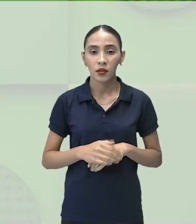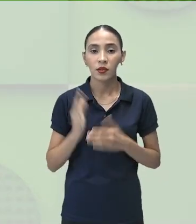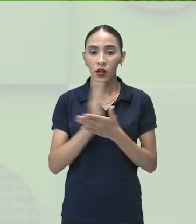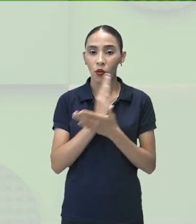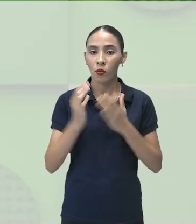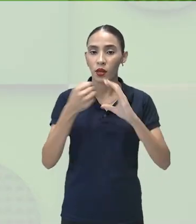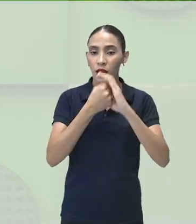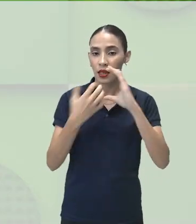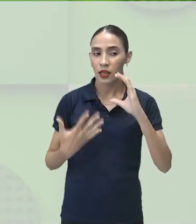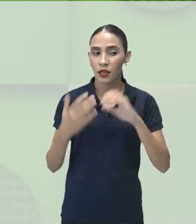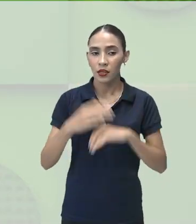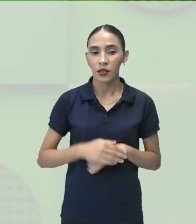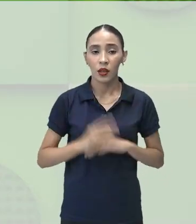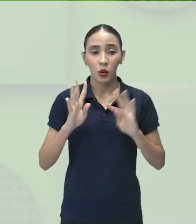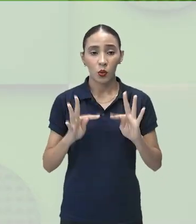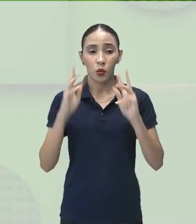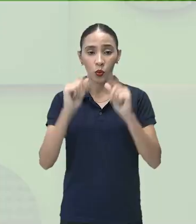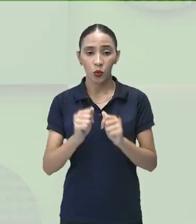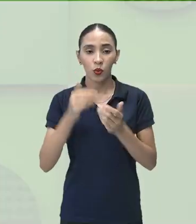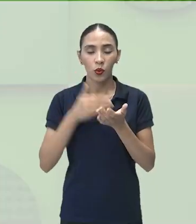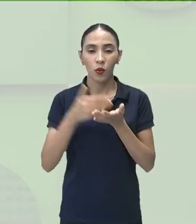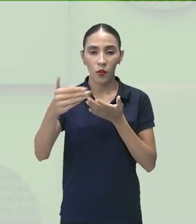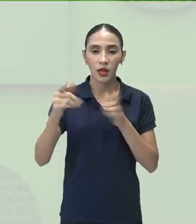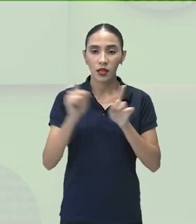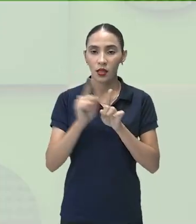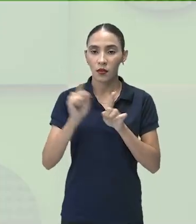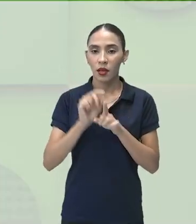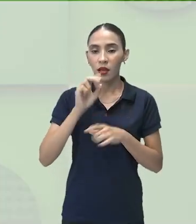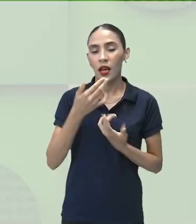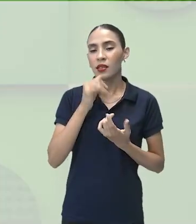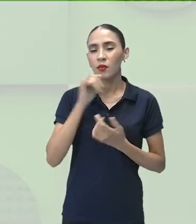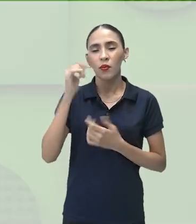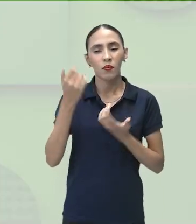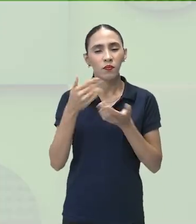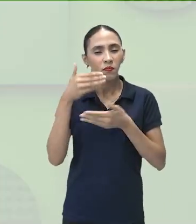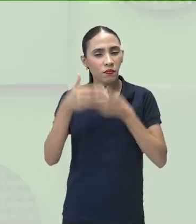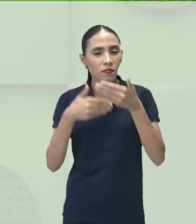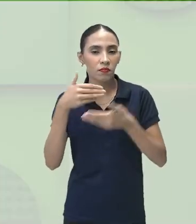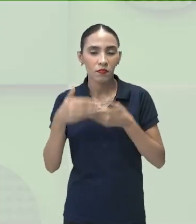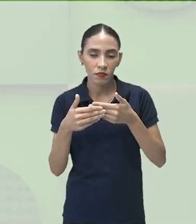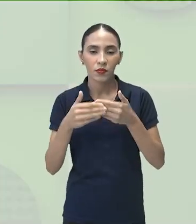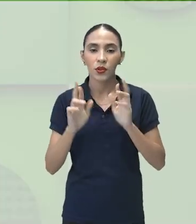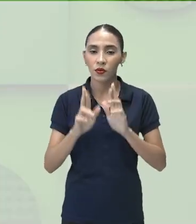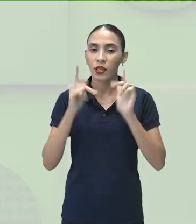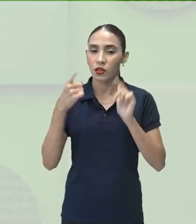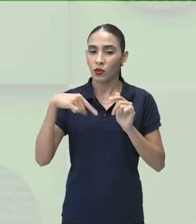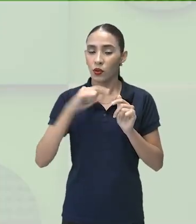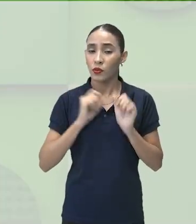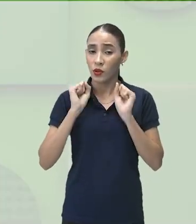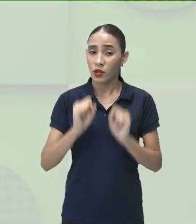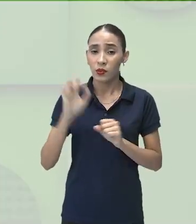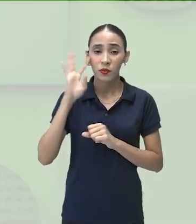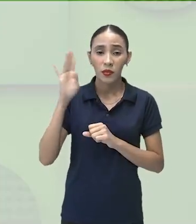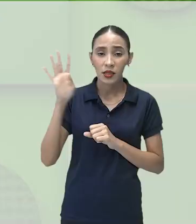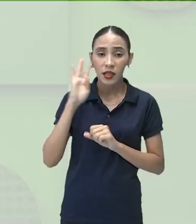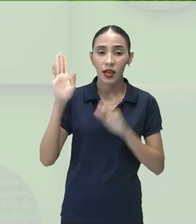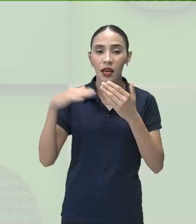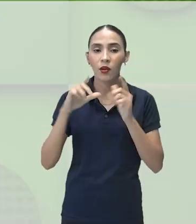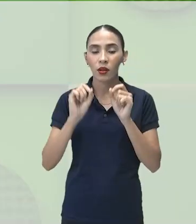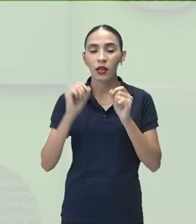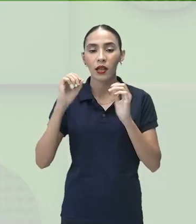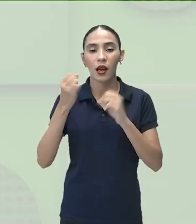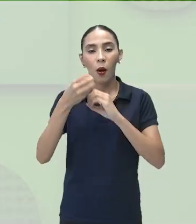certas características. Tudo isso começa em um nível muito menor, que vai muito além do que os nossos olhos podem ver, que é o